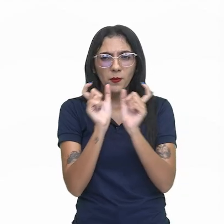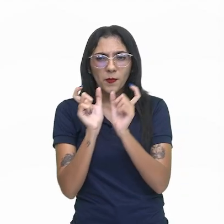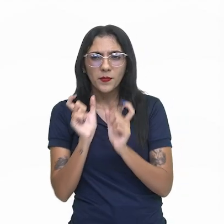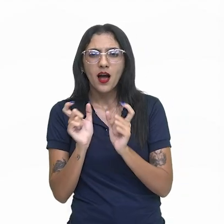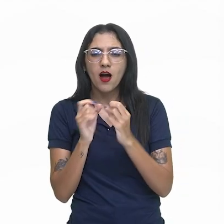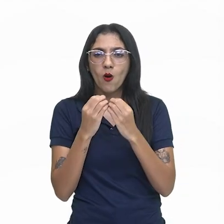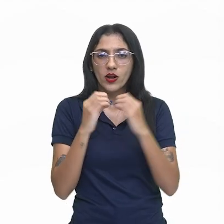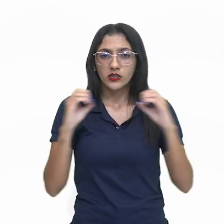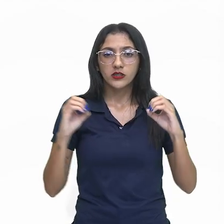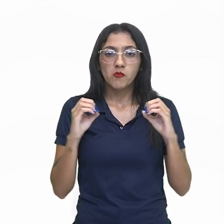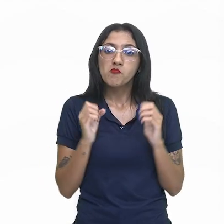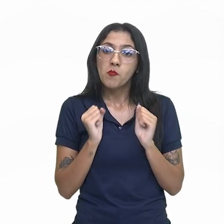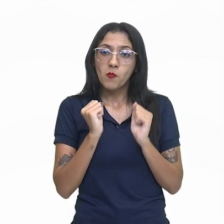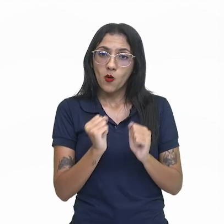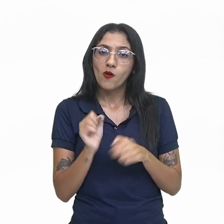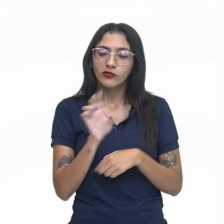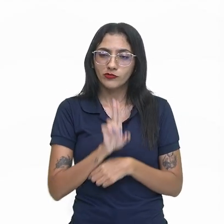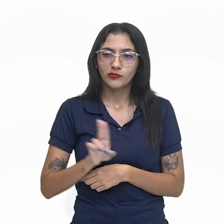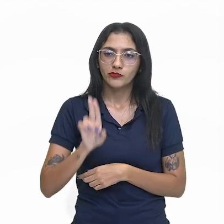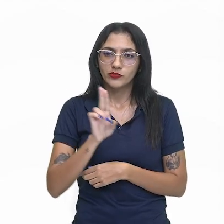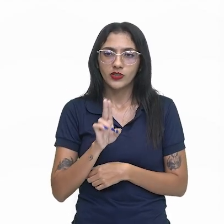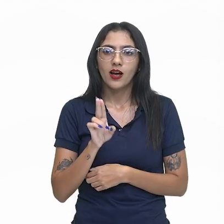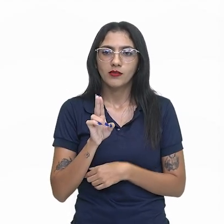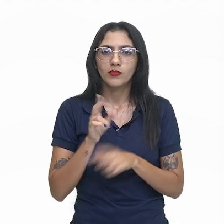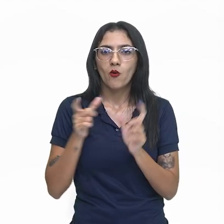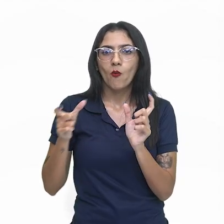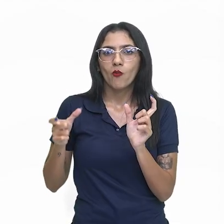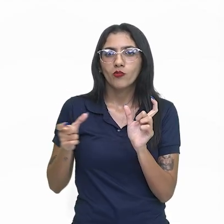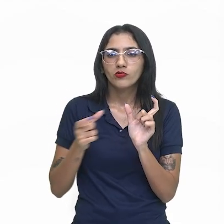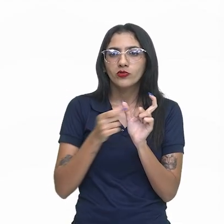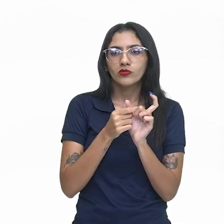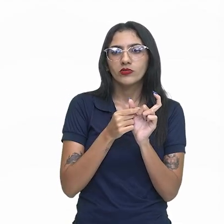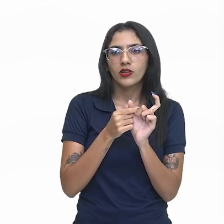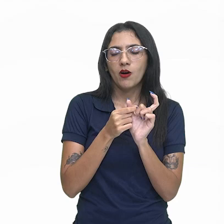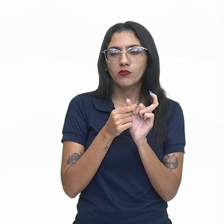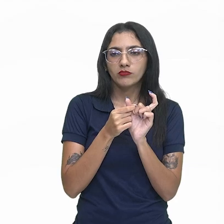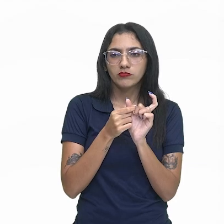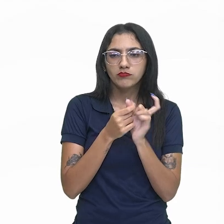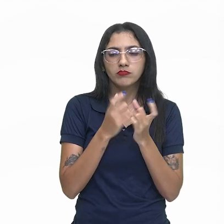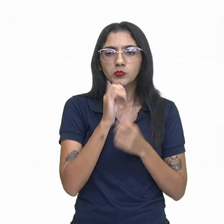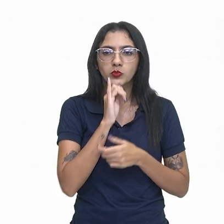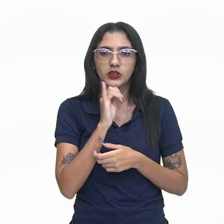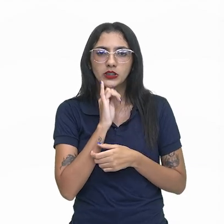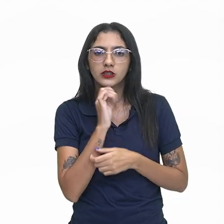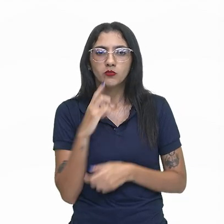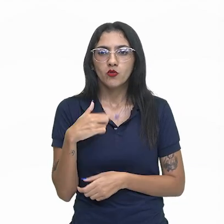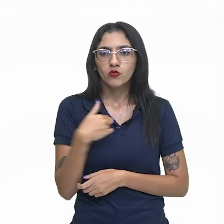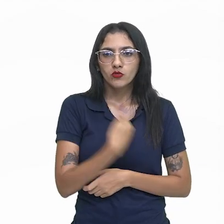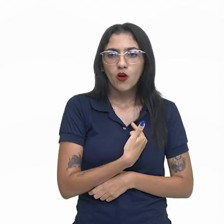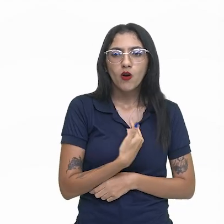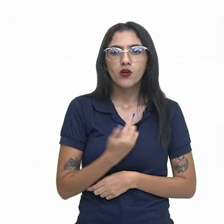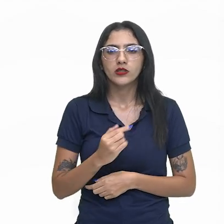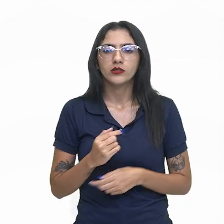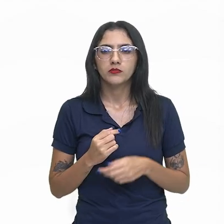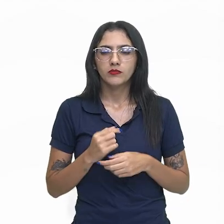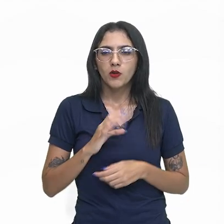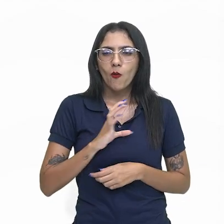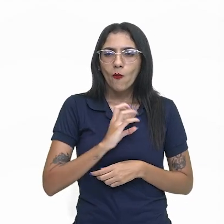uma conjunção, né? Somos todos amorosos e honestos